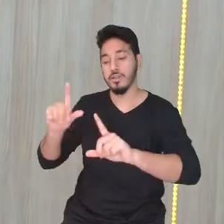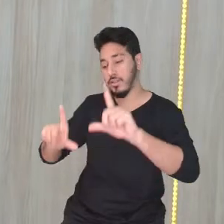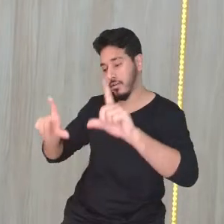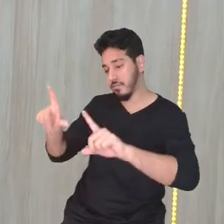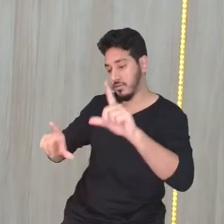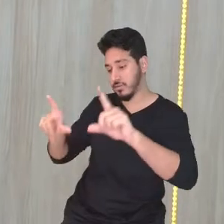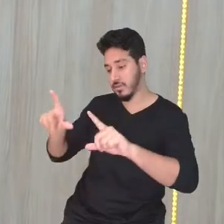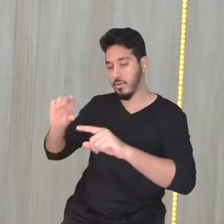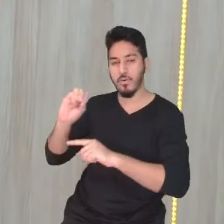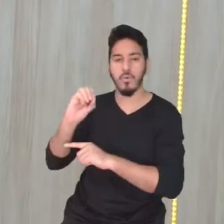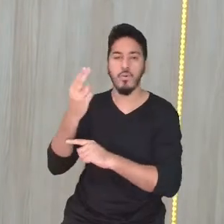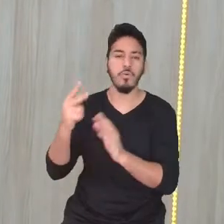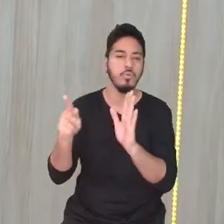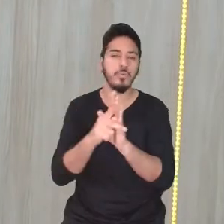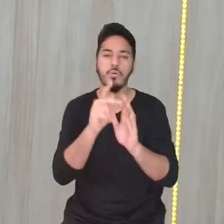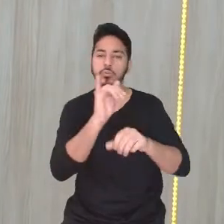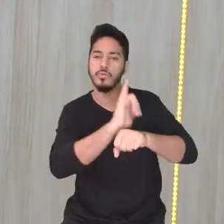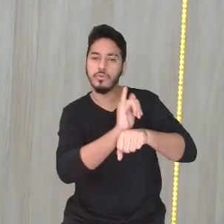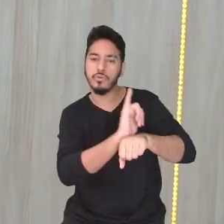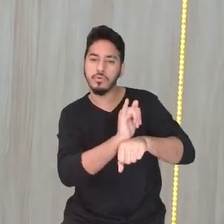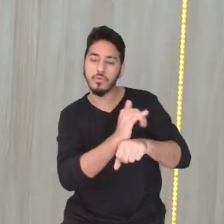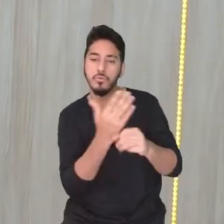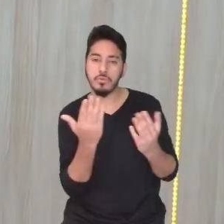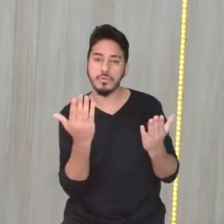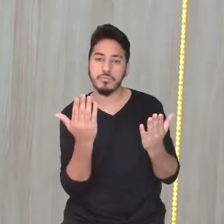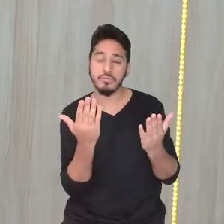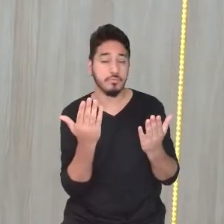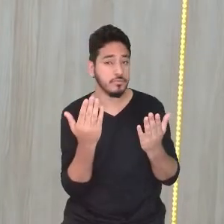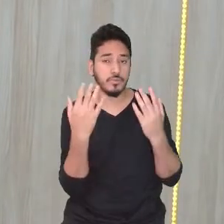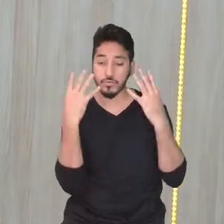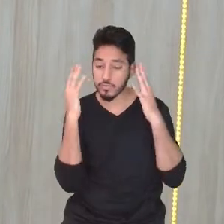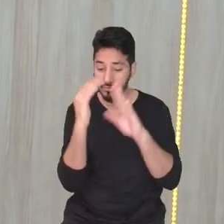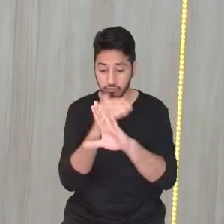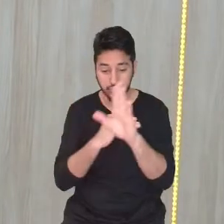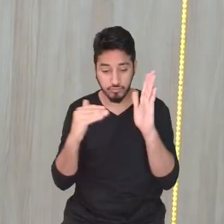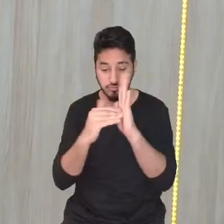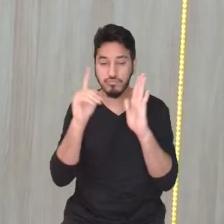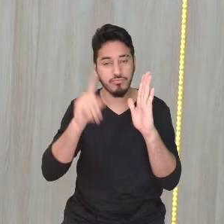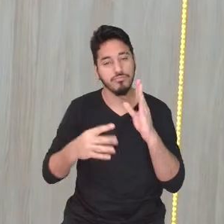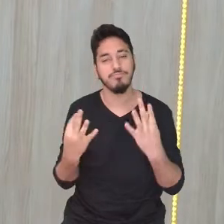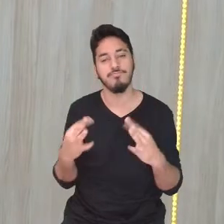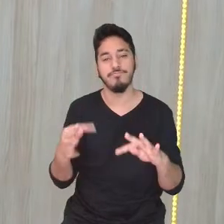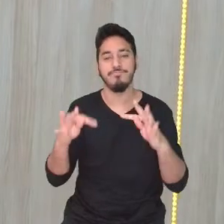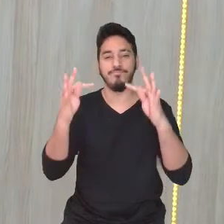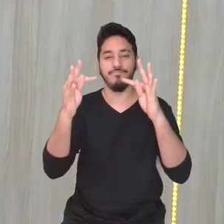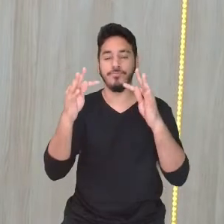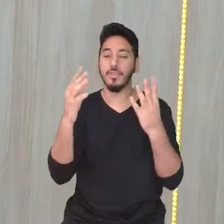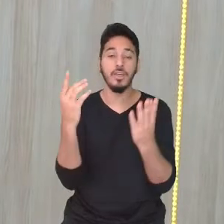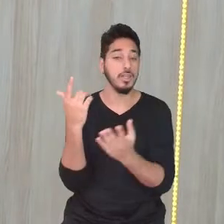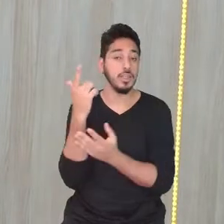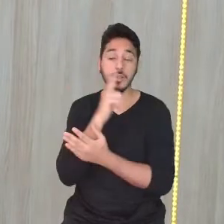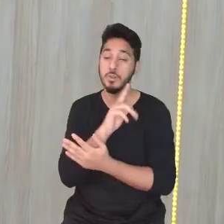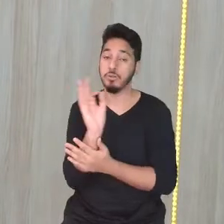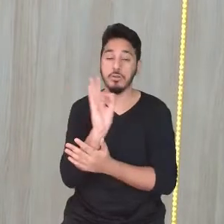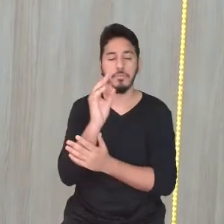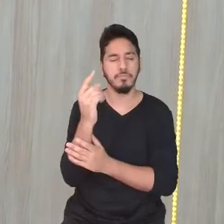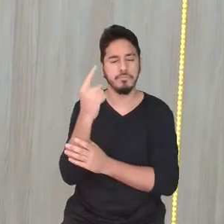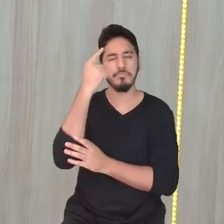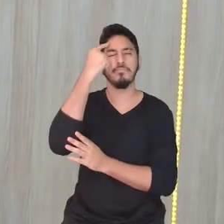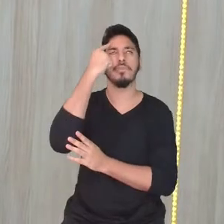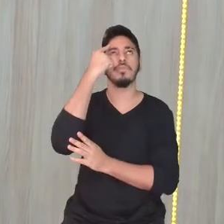TV, ou depois do nosso canal do YouTube. Então, tudo isso é tecnologia, pessoal. A gente não conseguiria